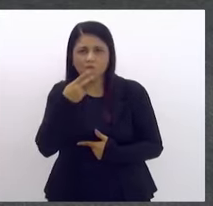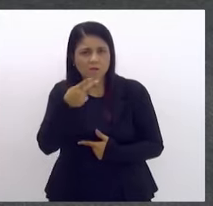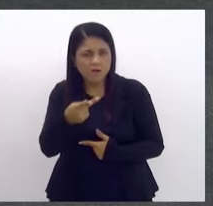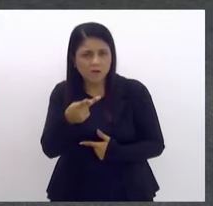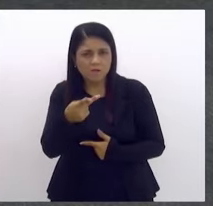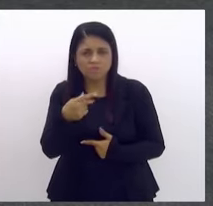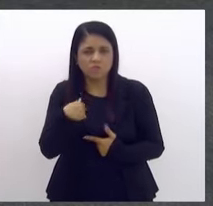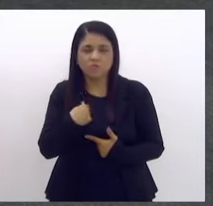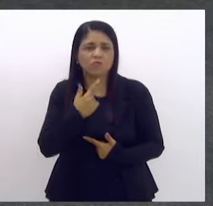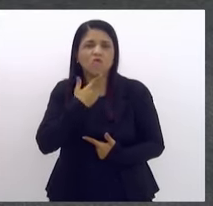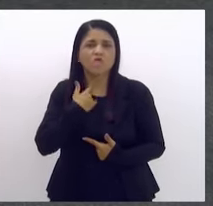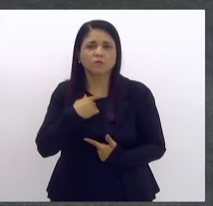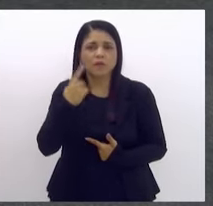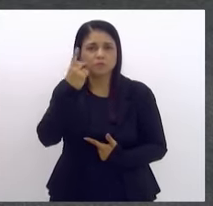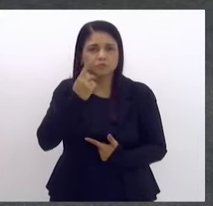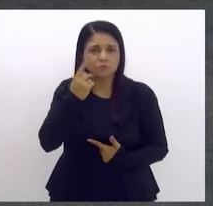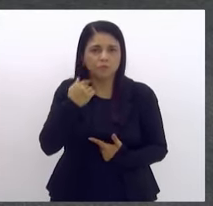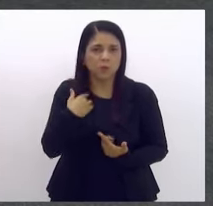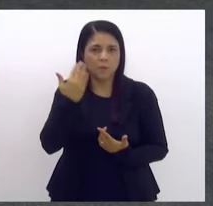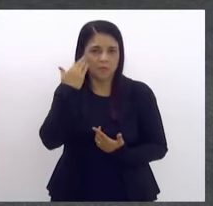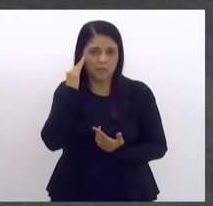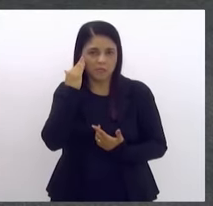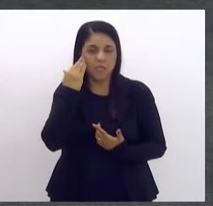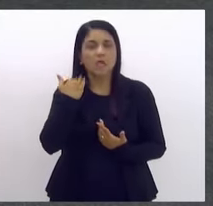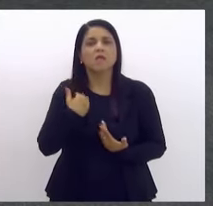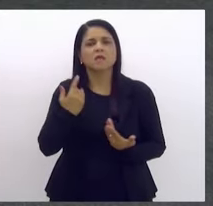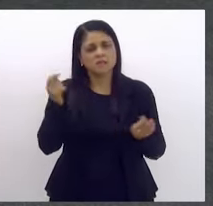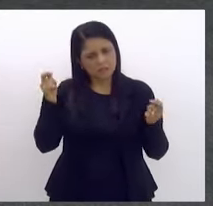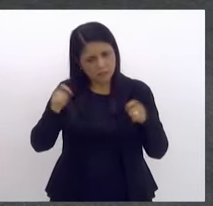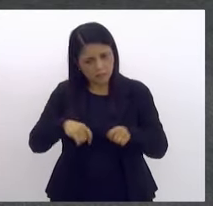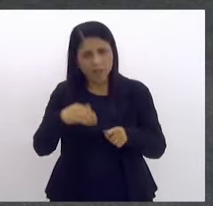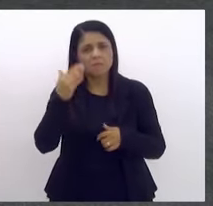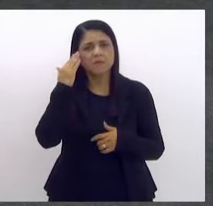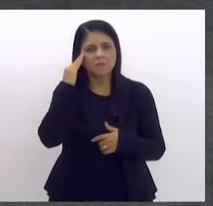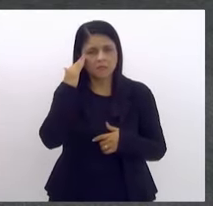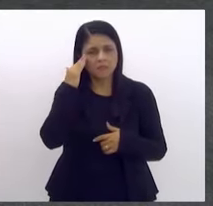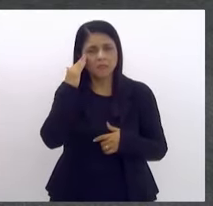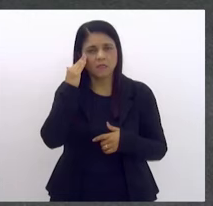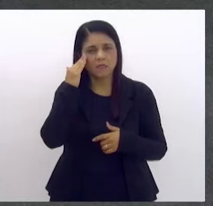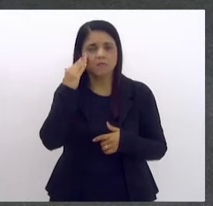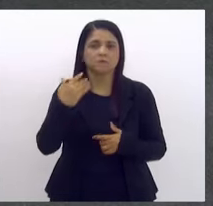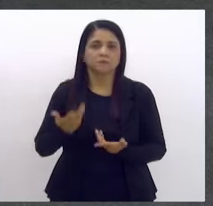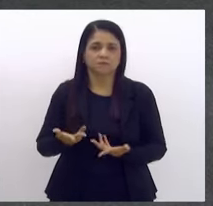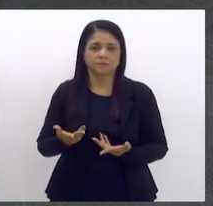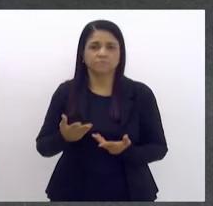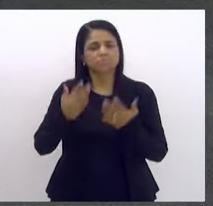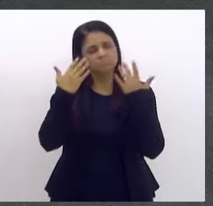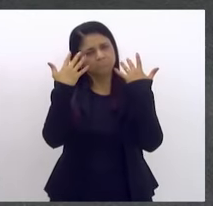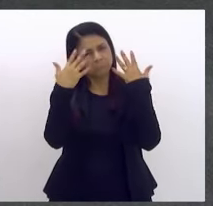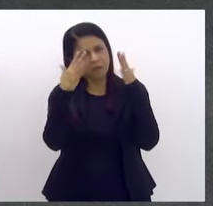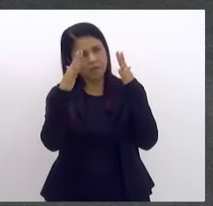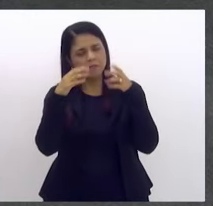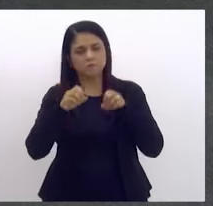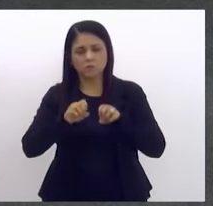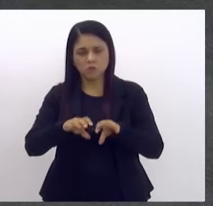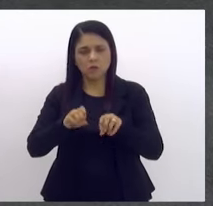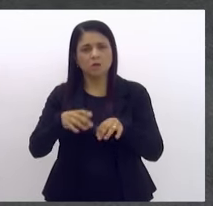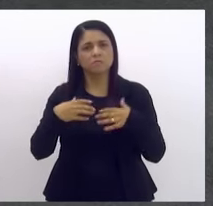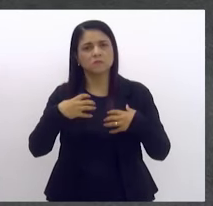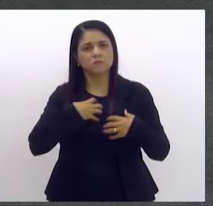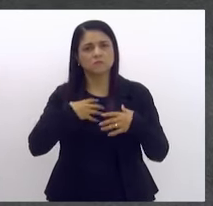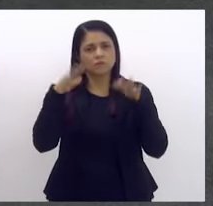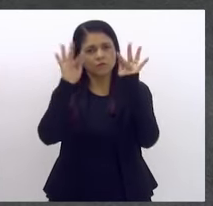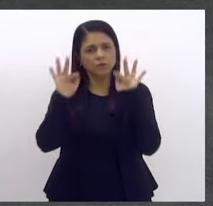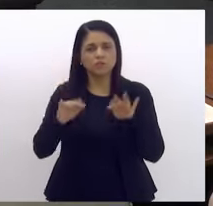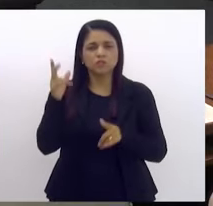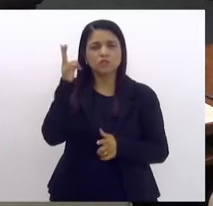tem vontade política para entender, porque compreensíveis todos nós somos. Então, parabéns pela sua aula, estou muito feliz em